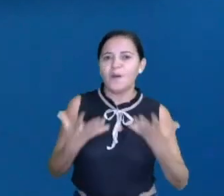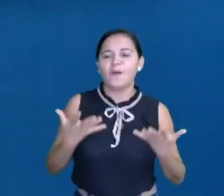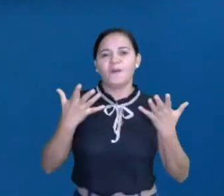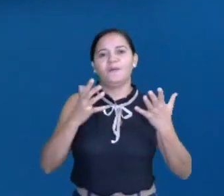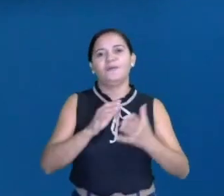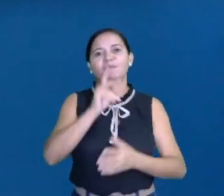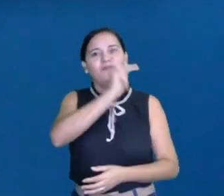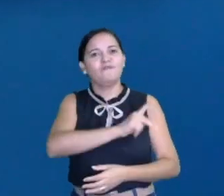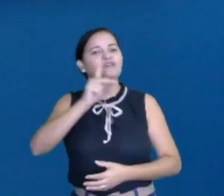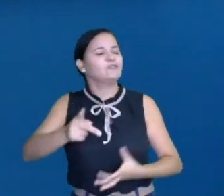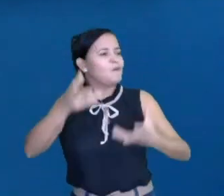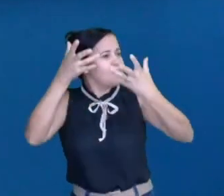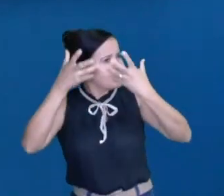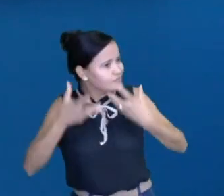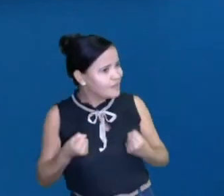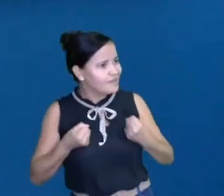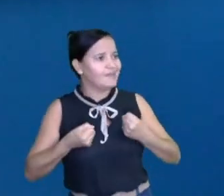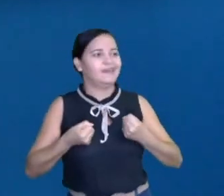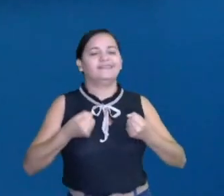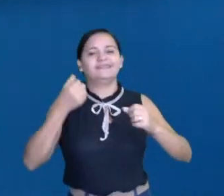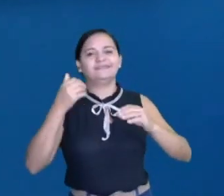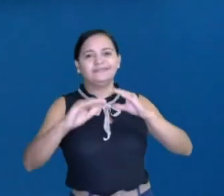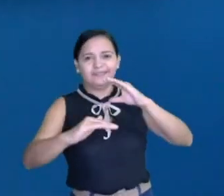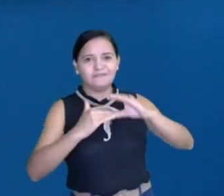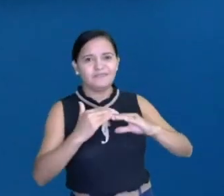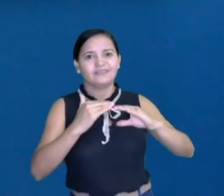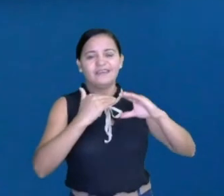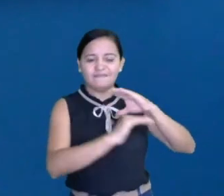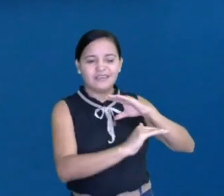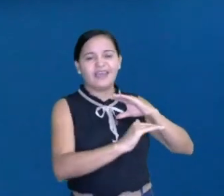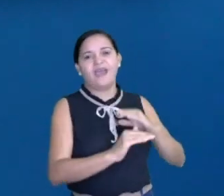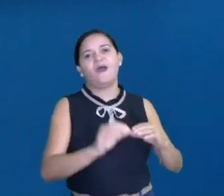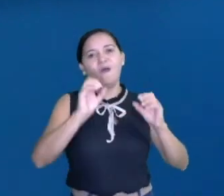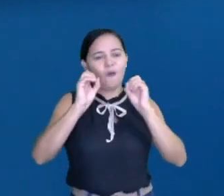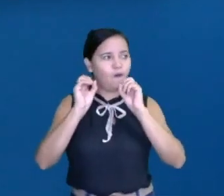professor receber esse retorno dos alunos. Ok, gente?